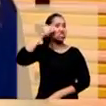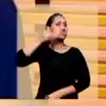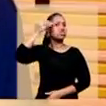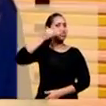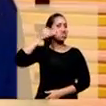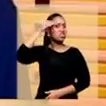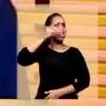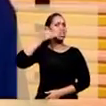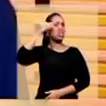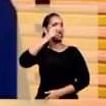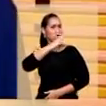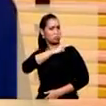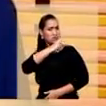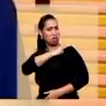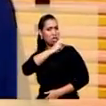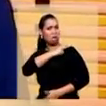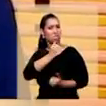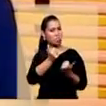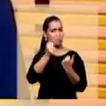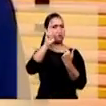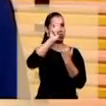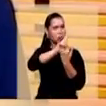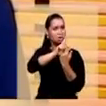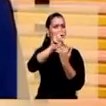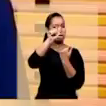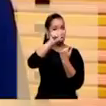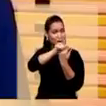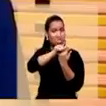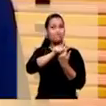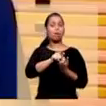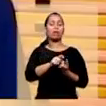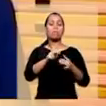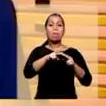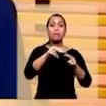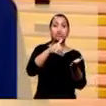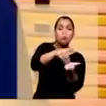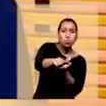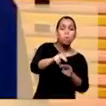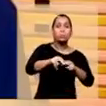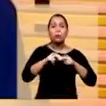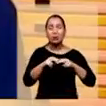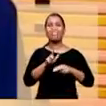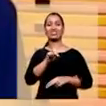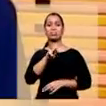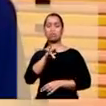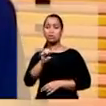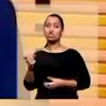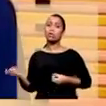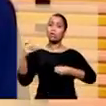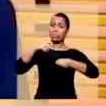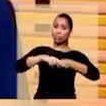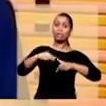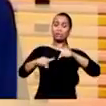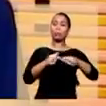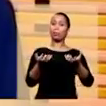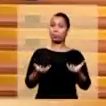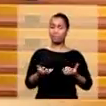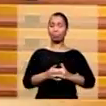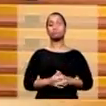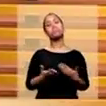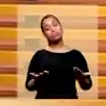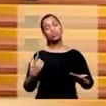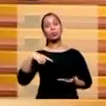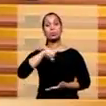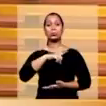gerência, né, que foram demitidas diante por conta da crise e agora têm buscado uma recolocação no mercado de trabalho.